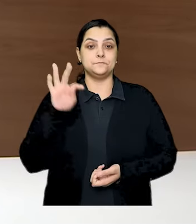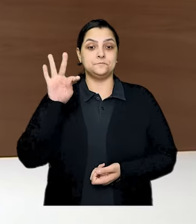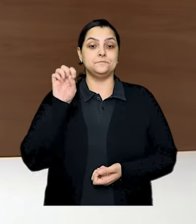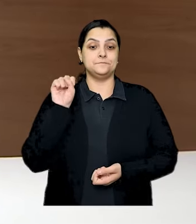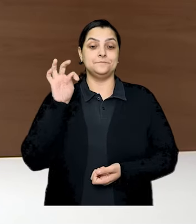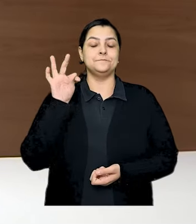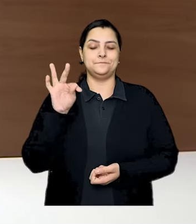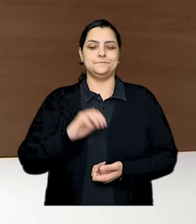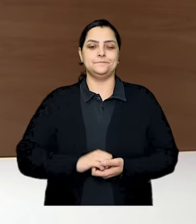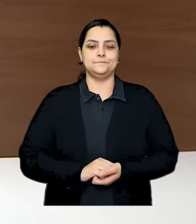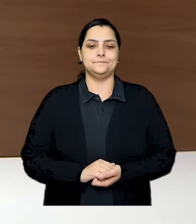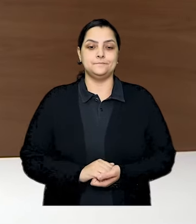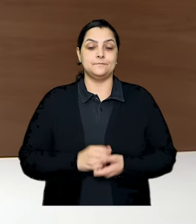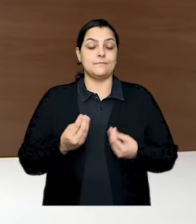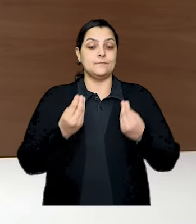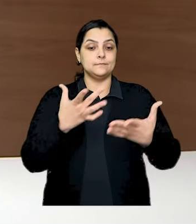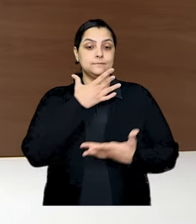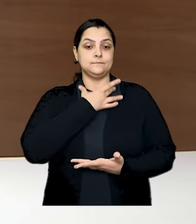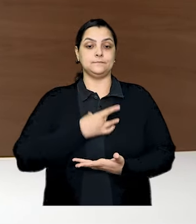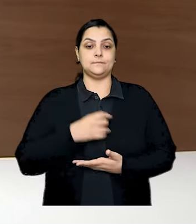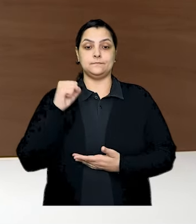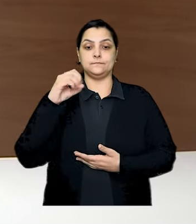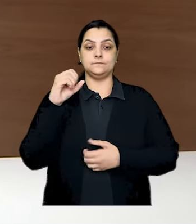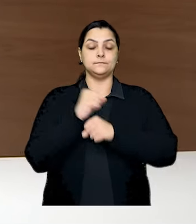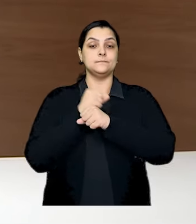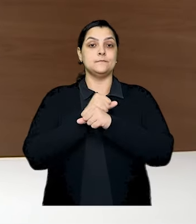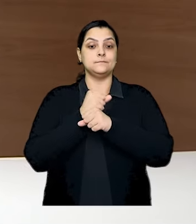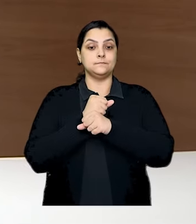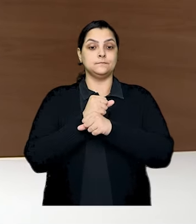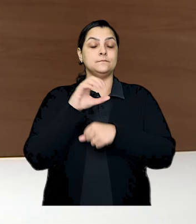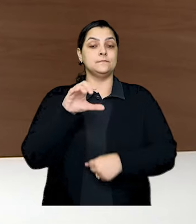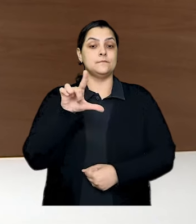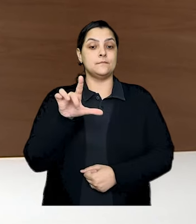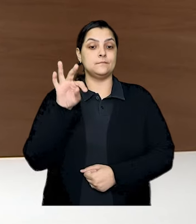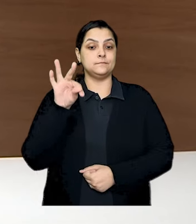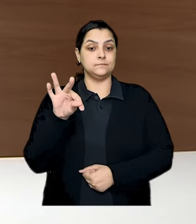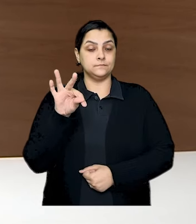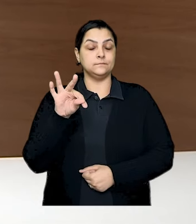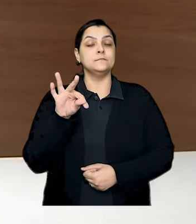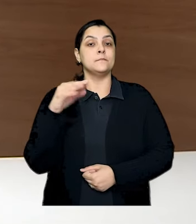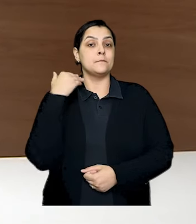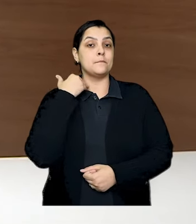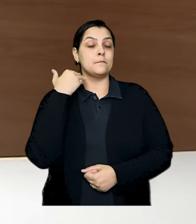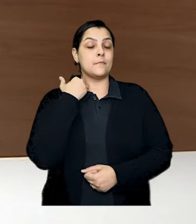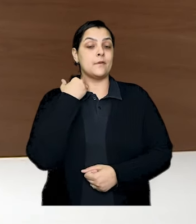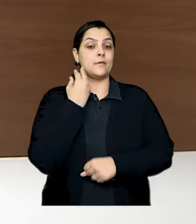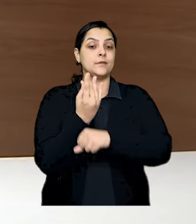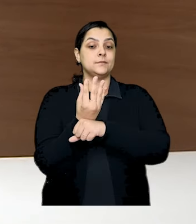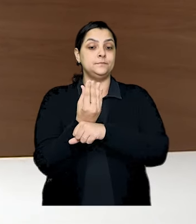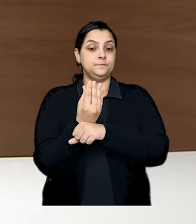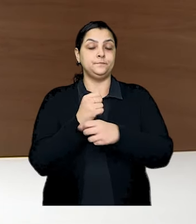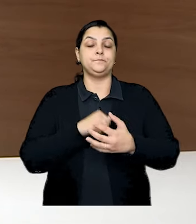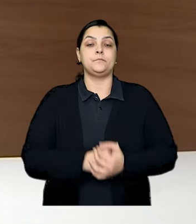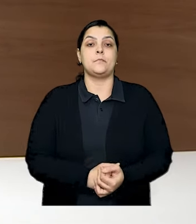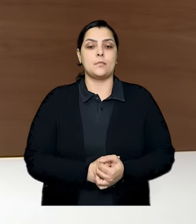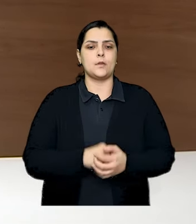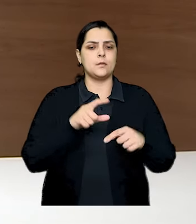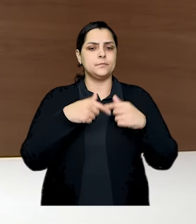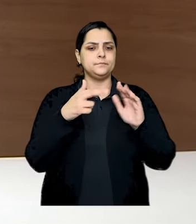o Tribunal Superior do Trabalho entregou uma medalha comemorativa aos 80 anos da consolidação das leis do trabalho ao banco Santander